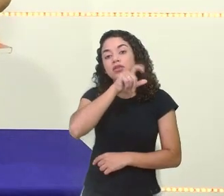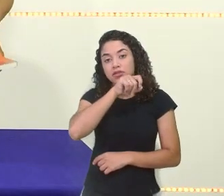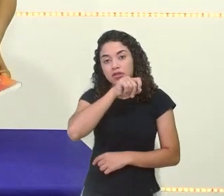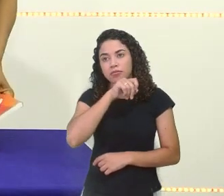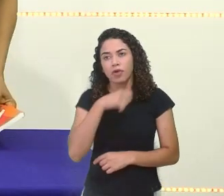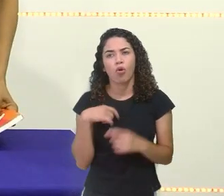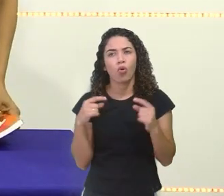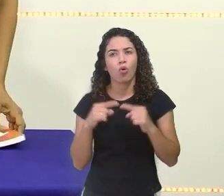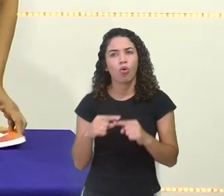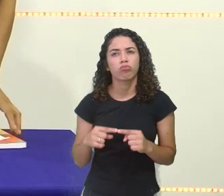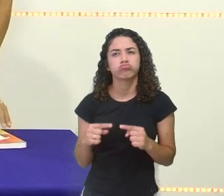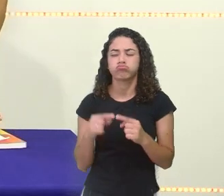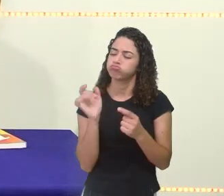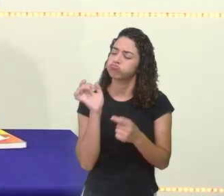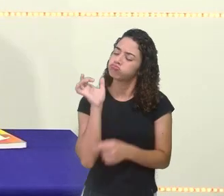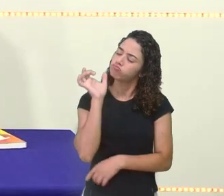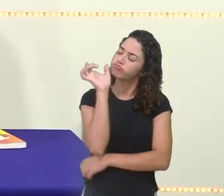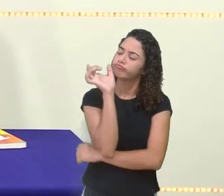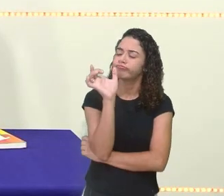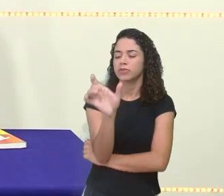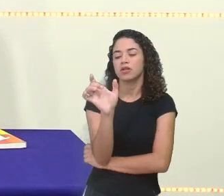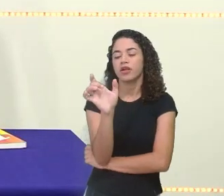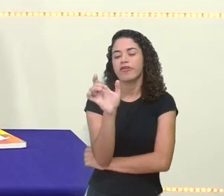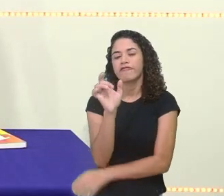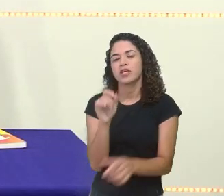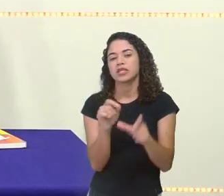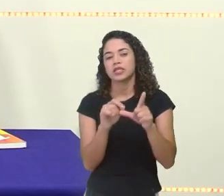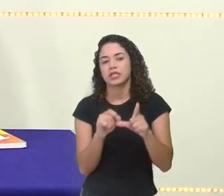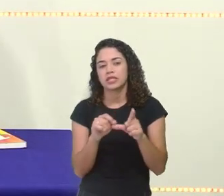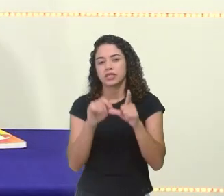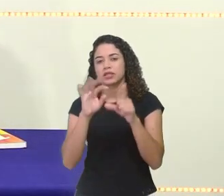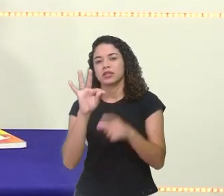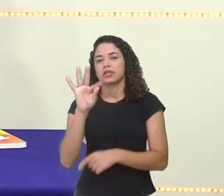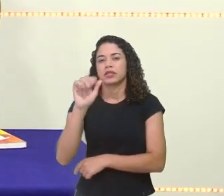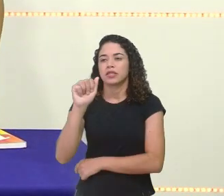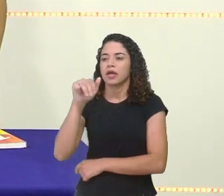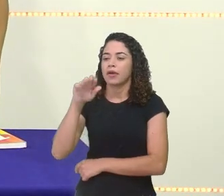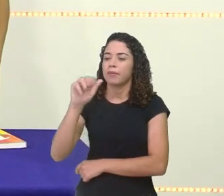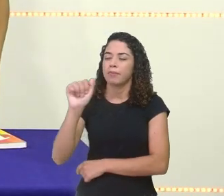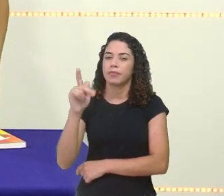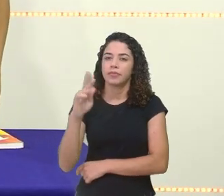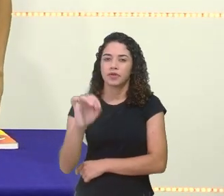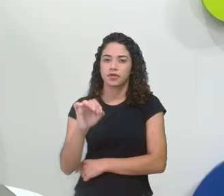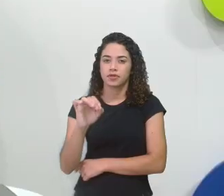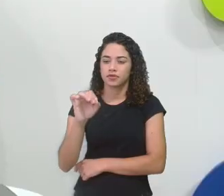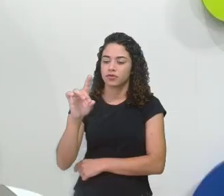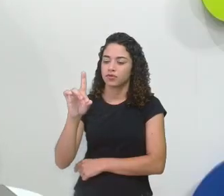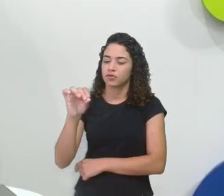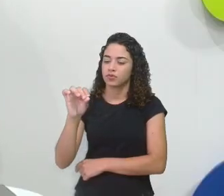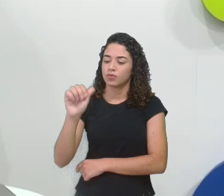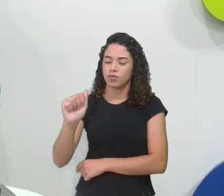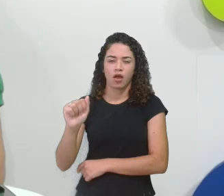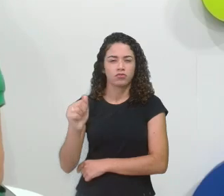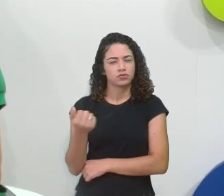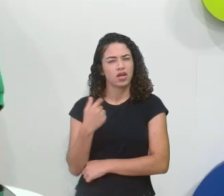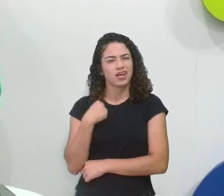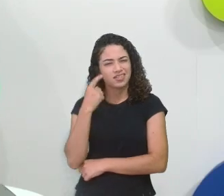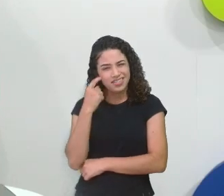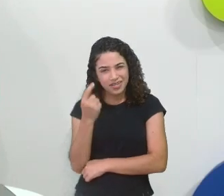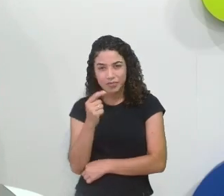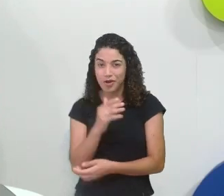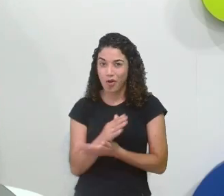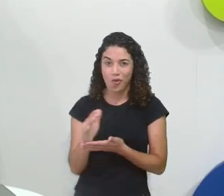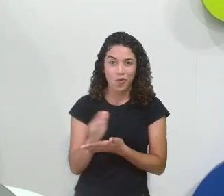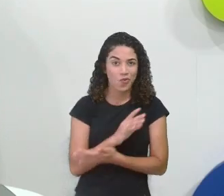algum animal que, quando eu leio assim, o tamanho do ar. E aí? Eu lembro sim, eu lembro. Inclusive, vou até falar